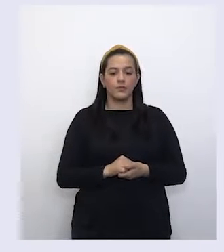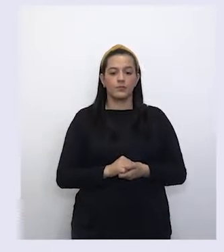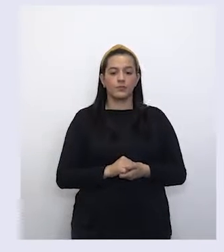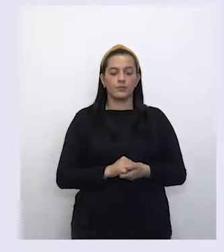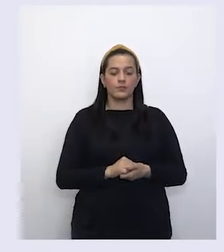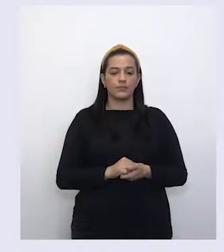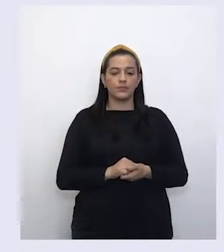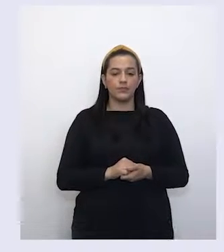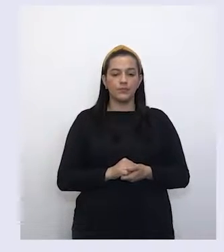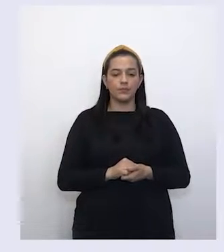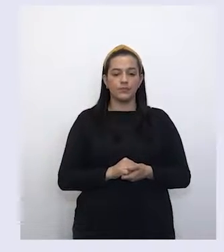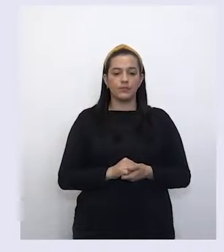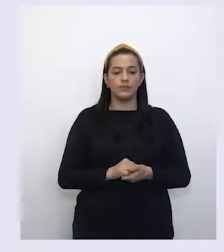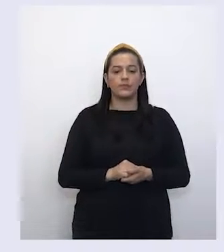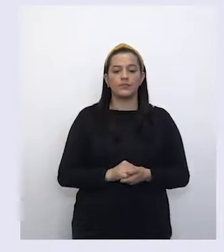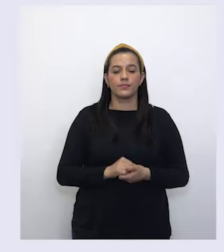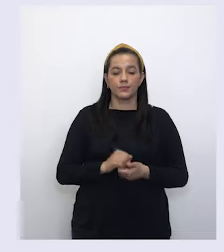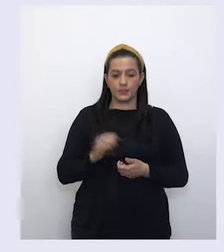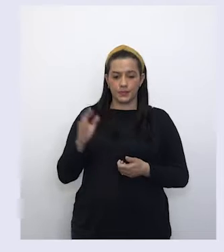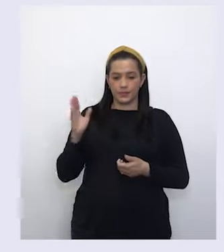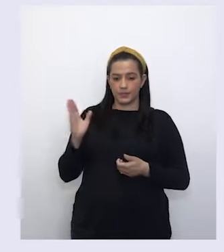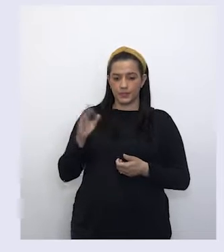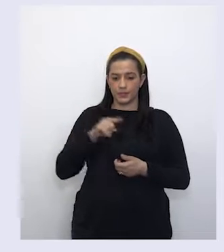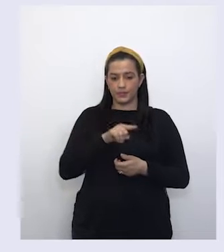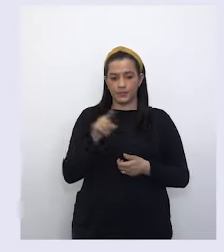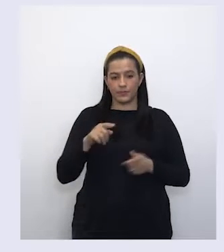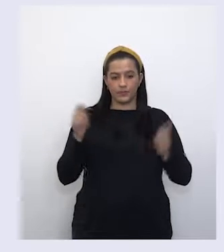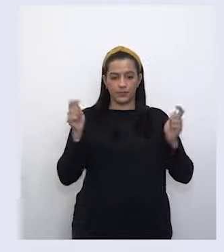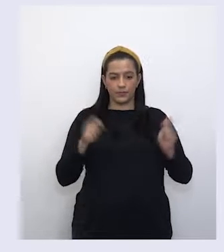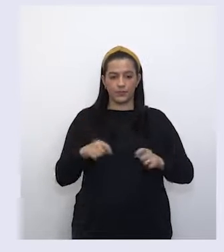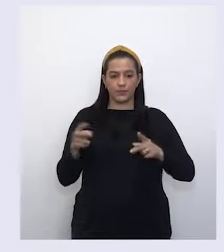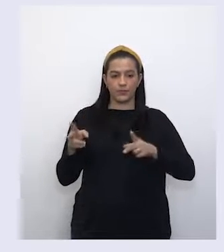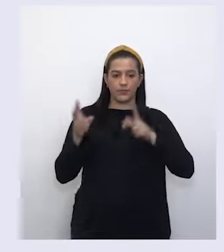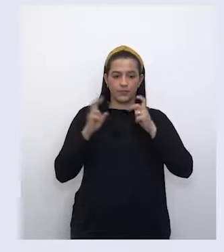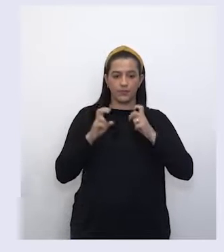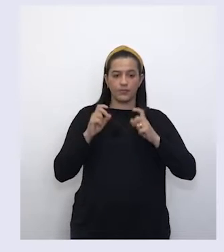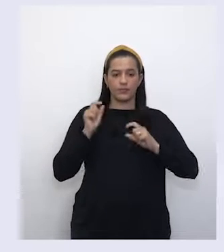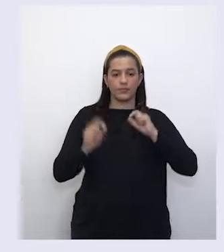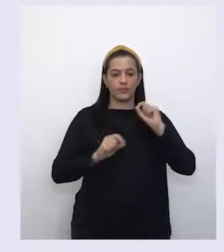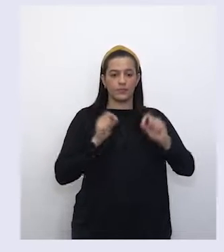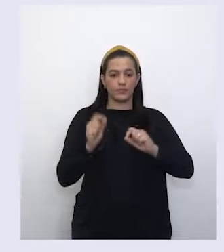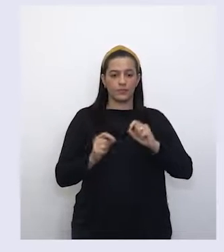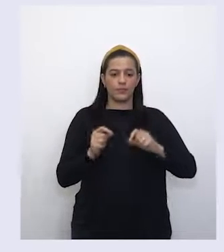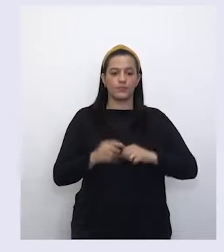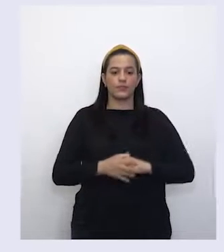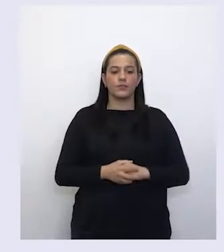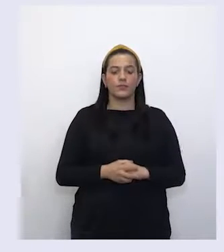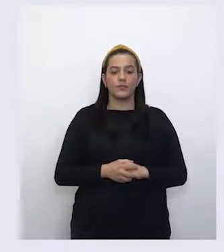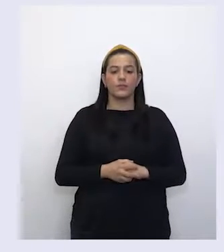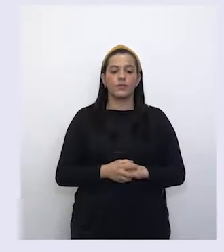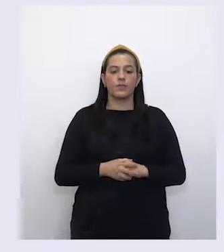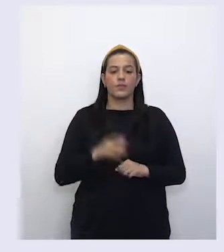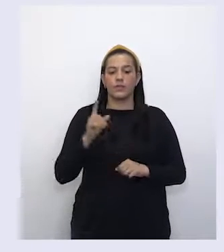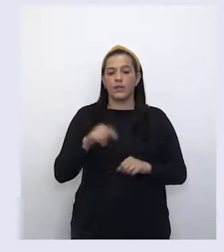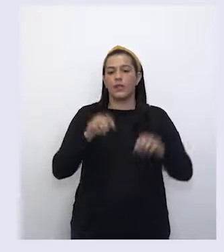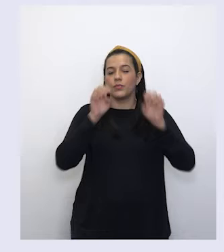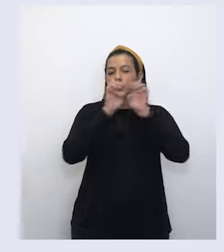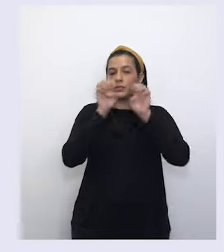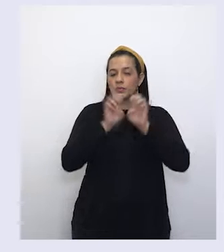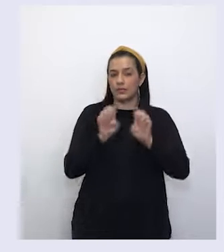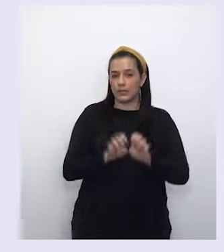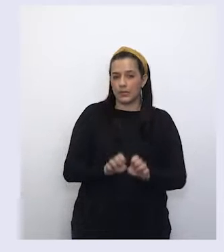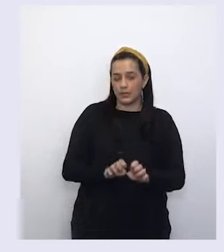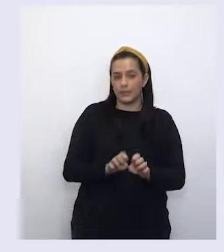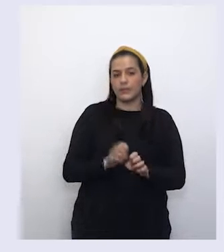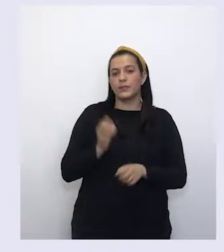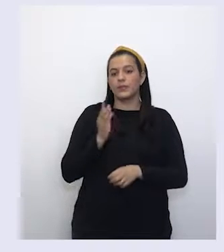Isso, perfeito. Então, como vocês podem observar, nós temos aqui um esqueminha elétrico. Esse